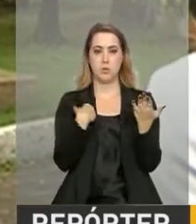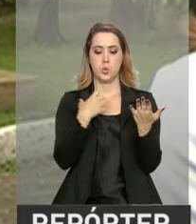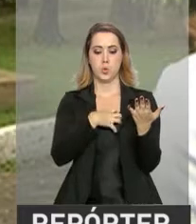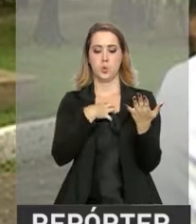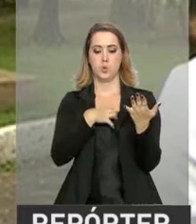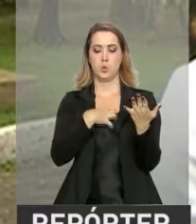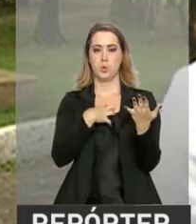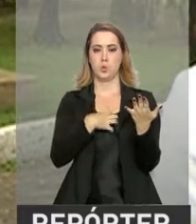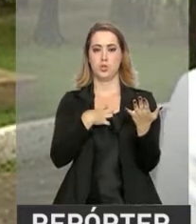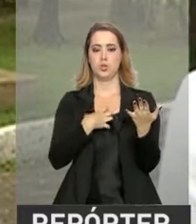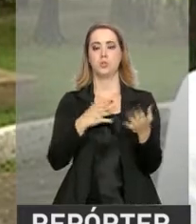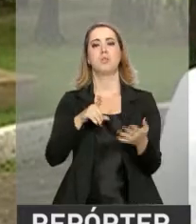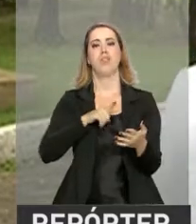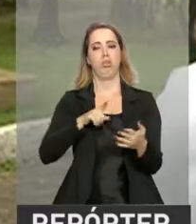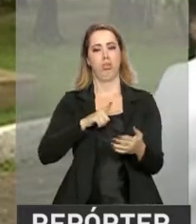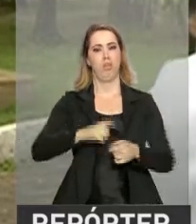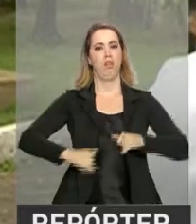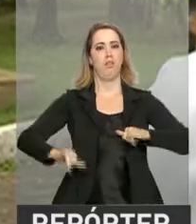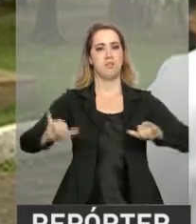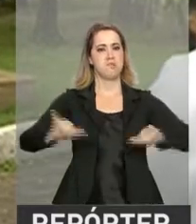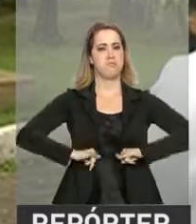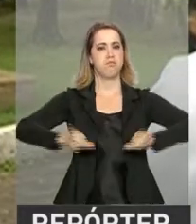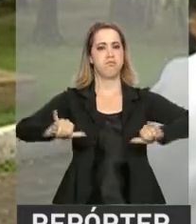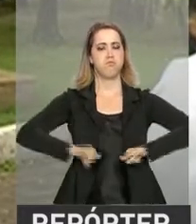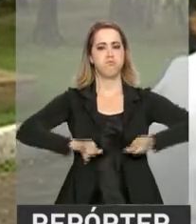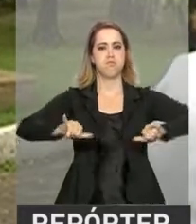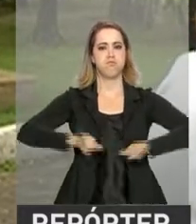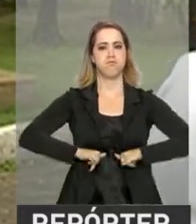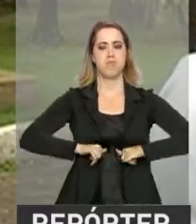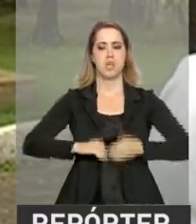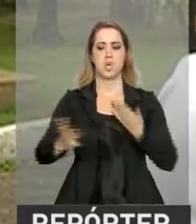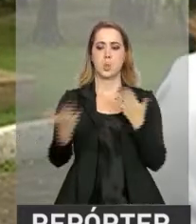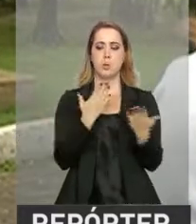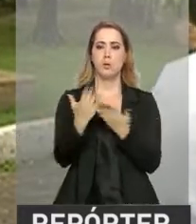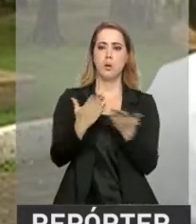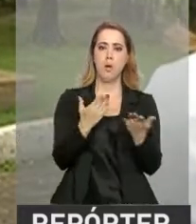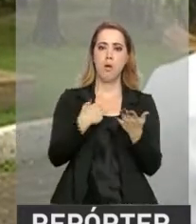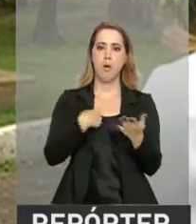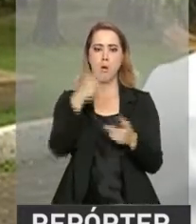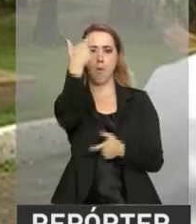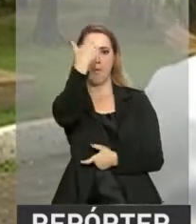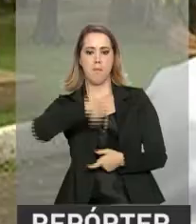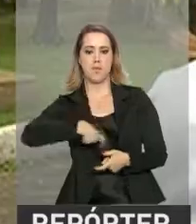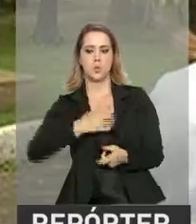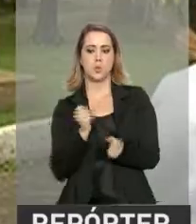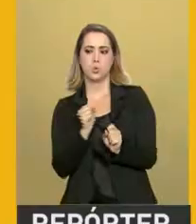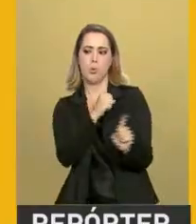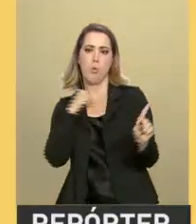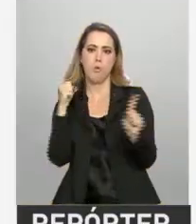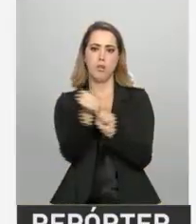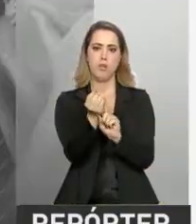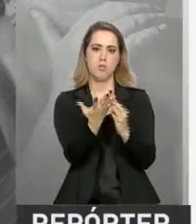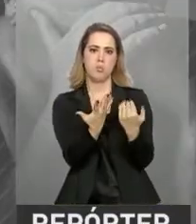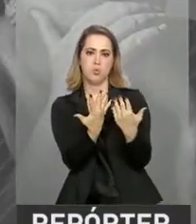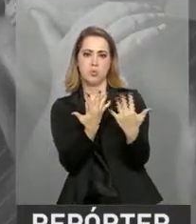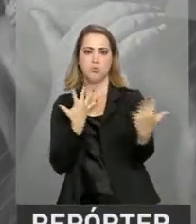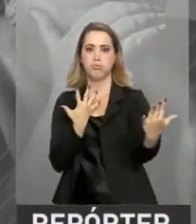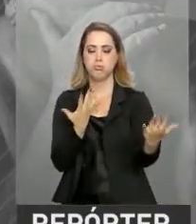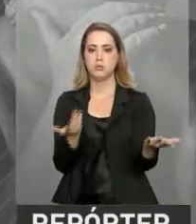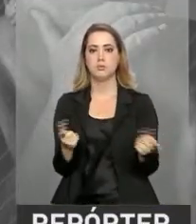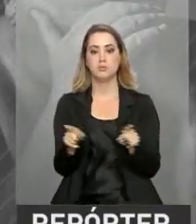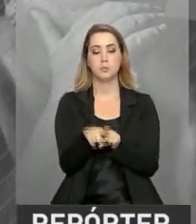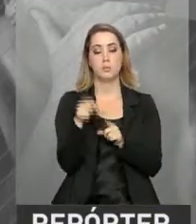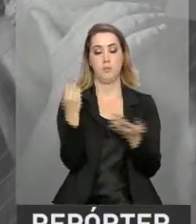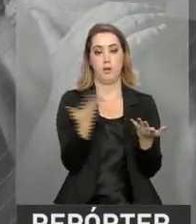a um sofrimento há como se fosse uma certa em compatibilidade entre a pessoa ea sociedade segundo a organização